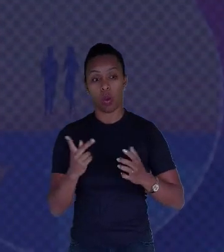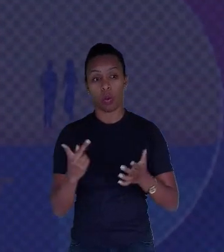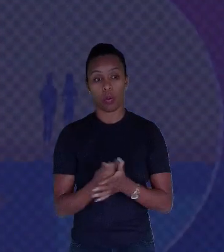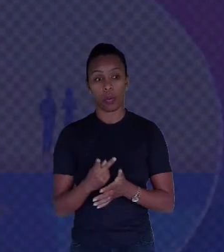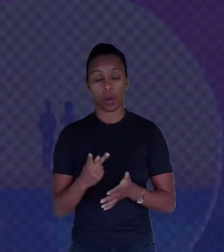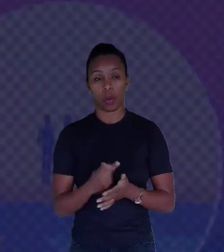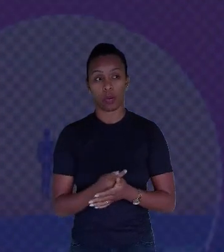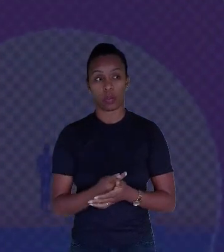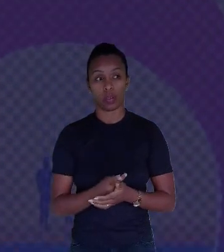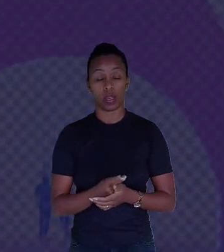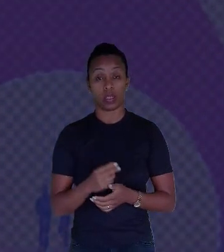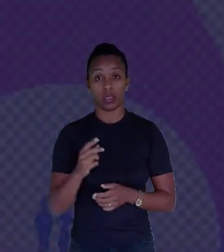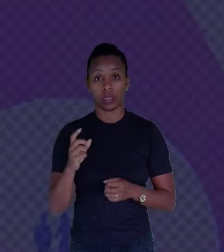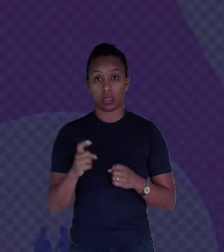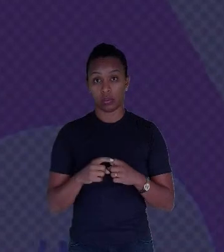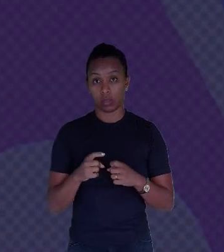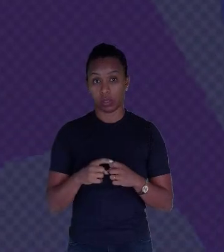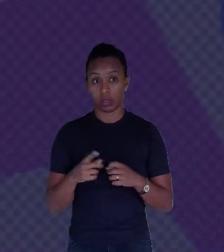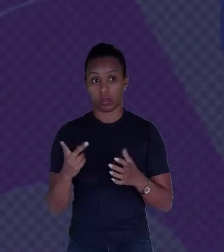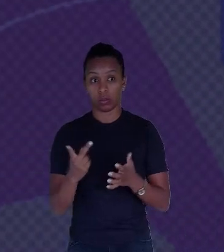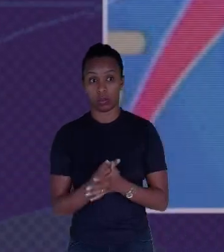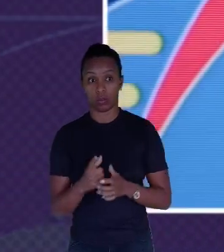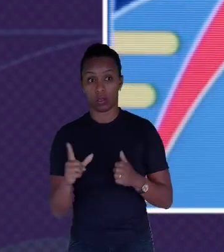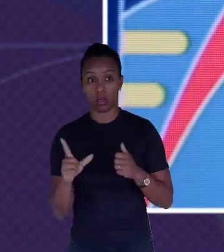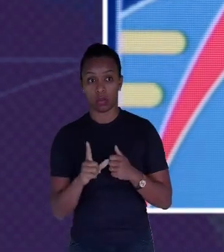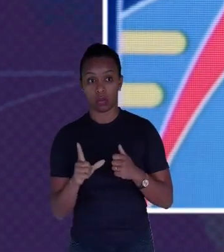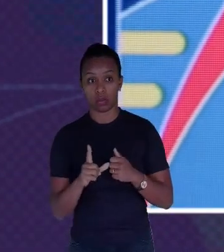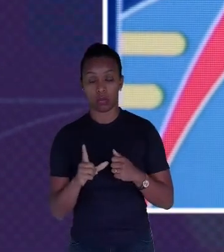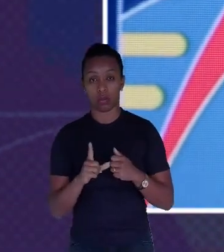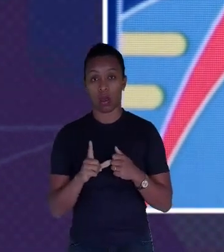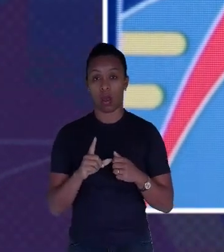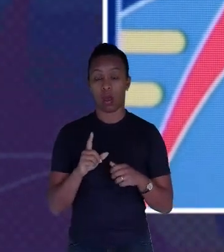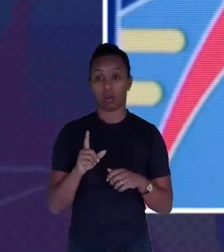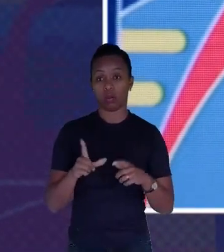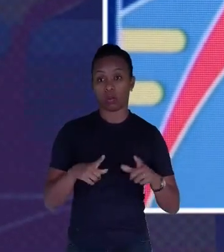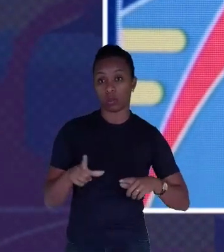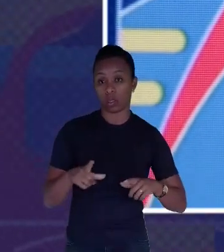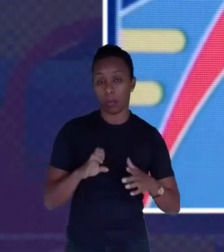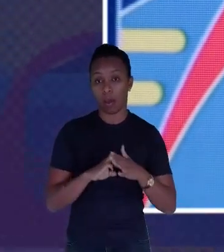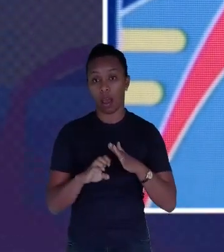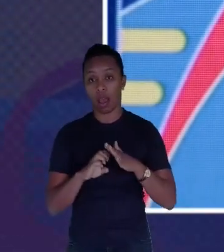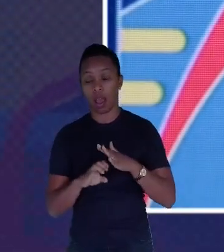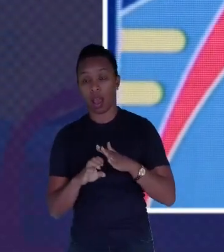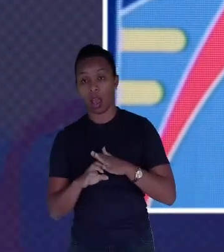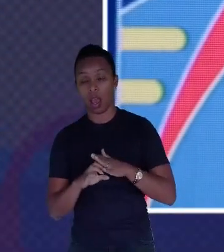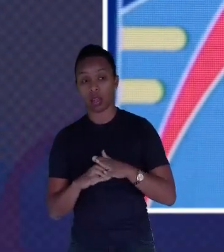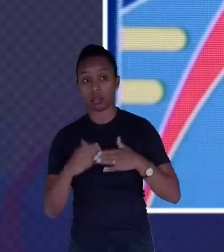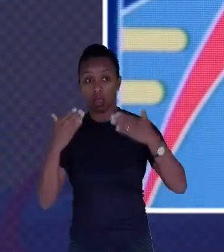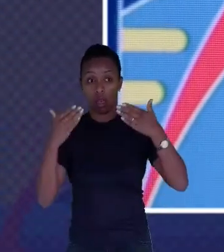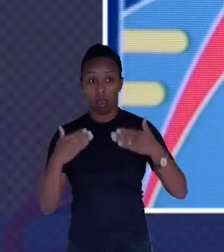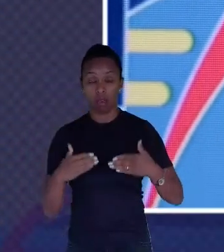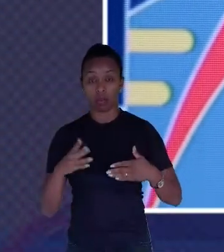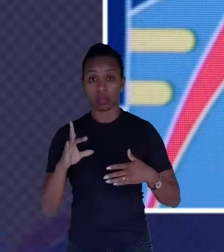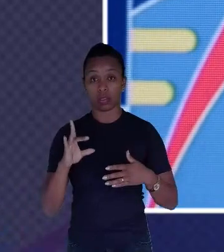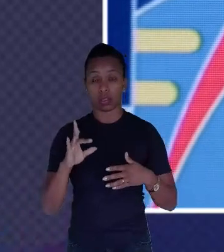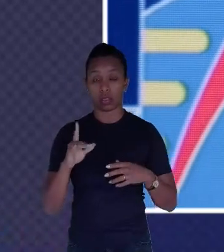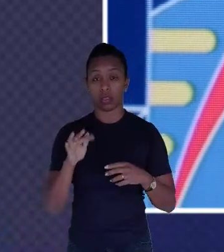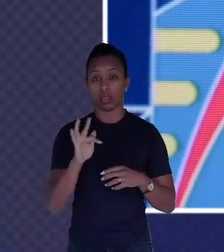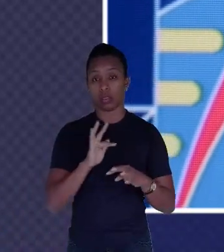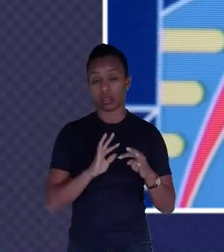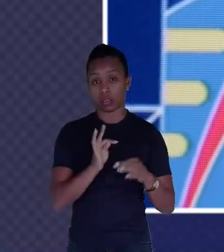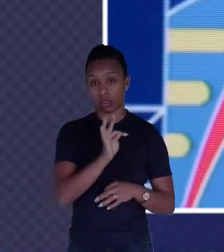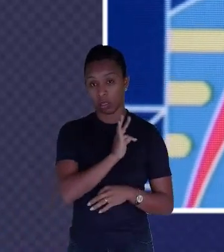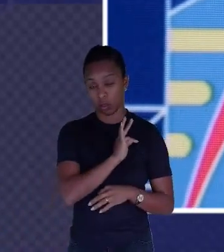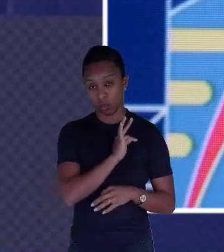acontece na Biologia e na medicina que acontece no laboratório e no mercado ele fica acontece na fronteira da Ciência Tecnologia